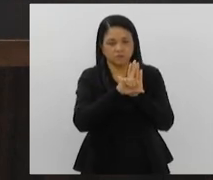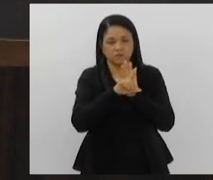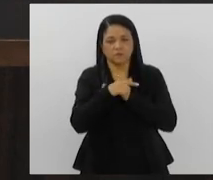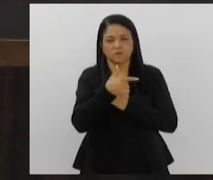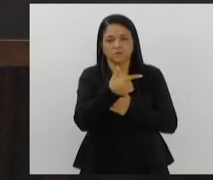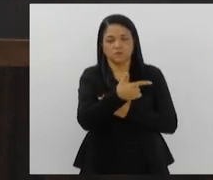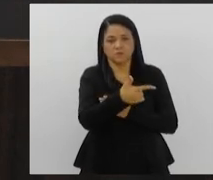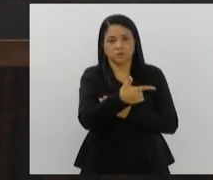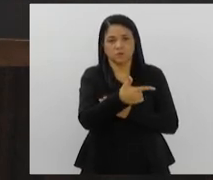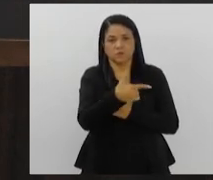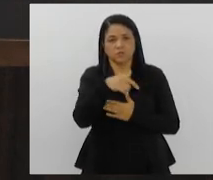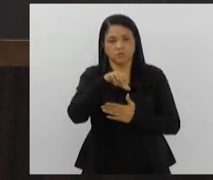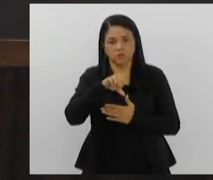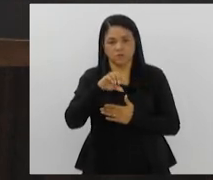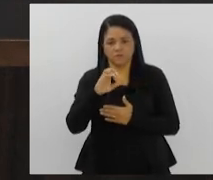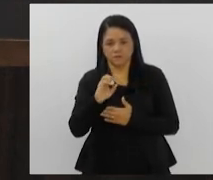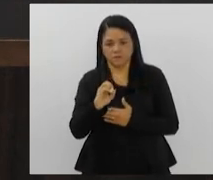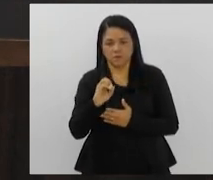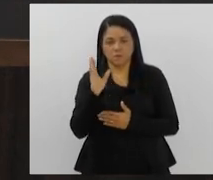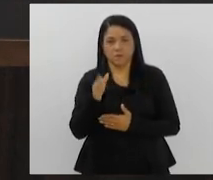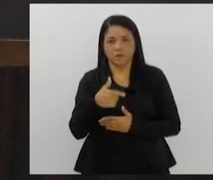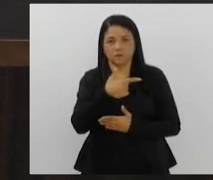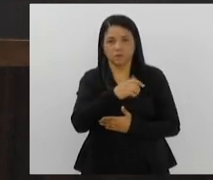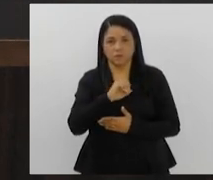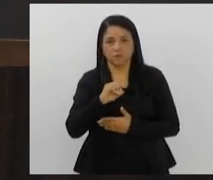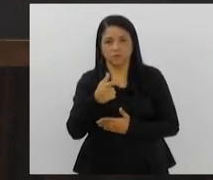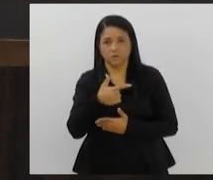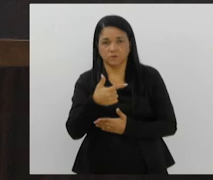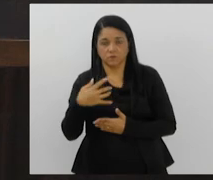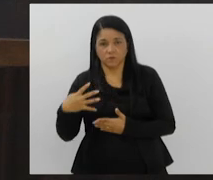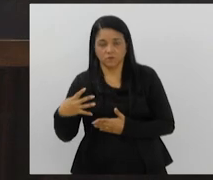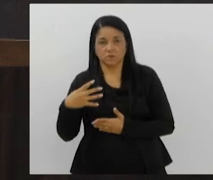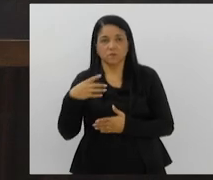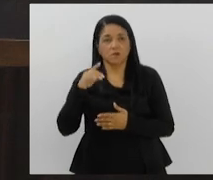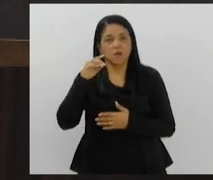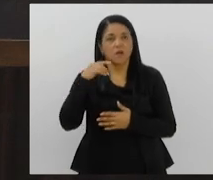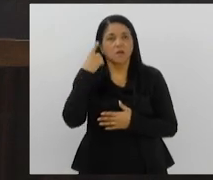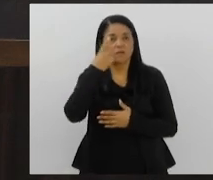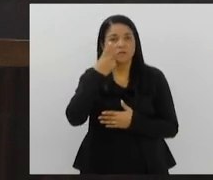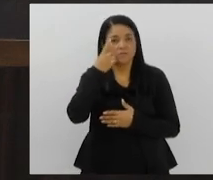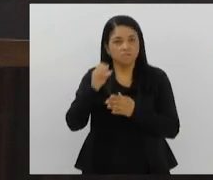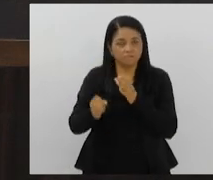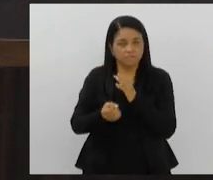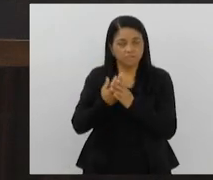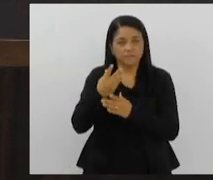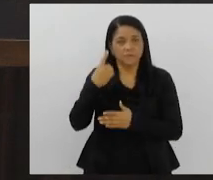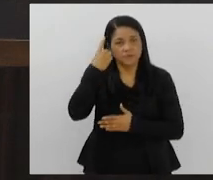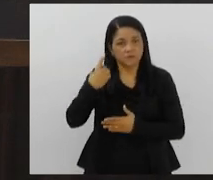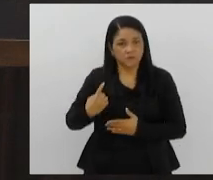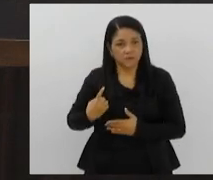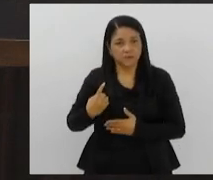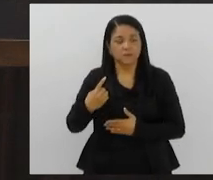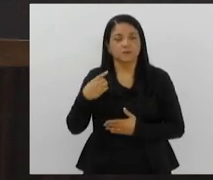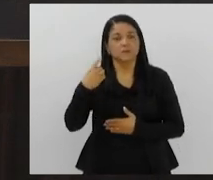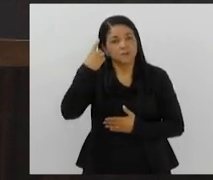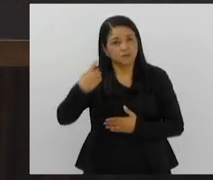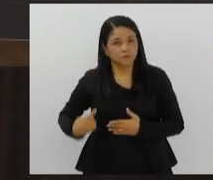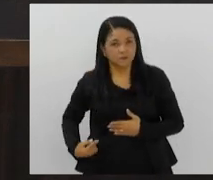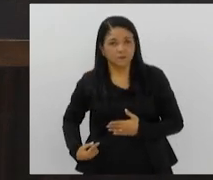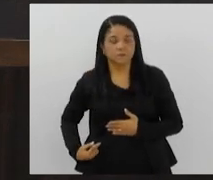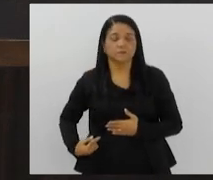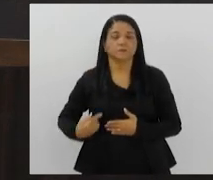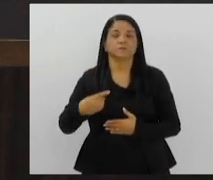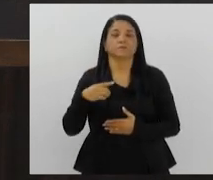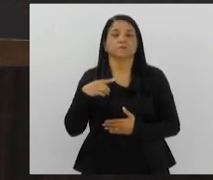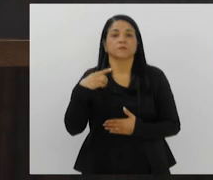número 290 de 2024, de autoria deputada Dani Monteiro, Dani Balbi e Élica Takimoto,